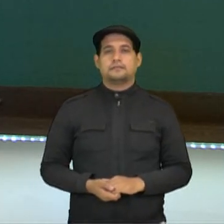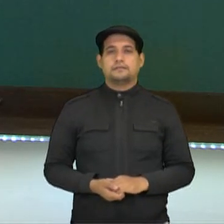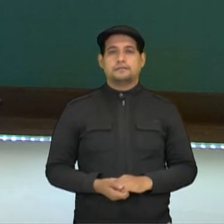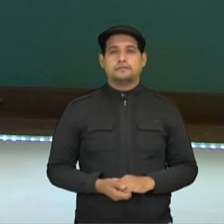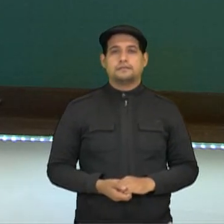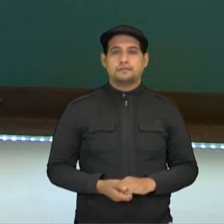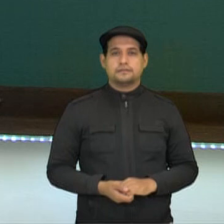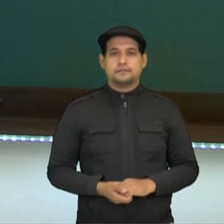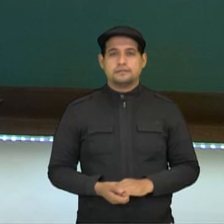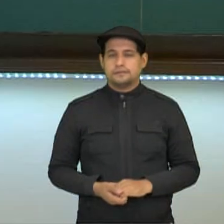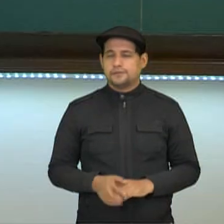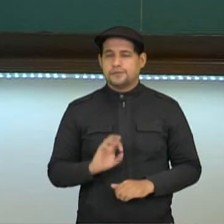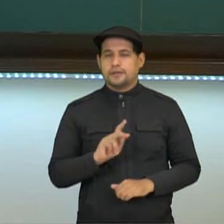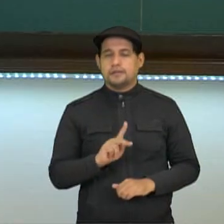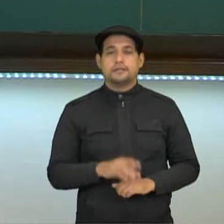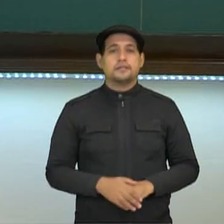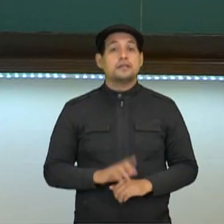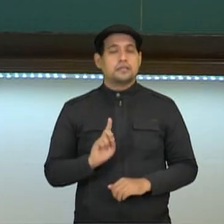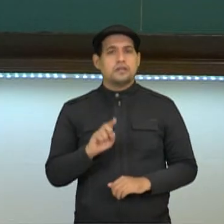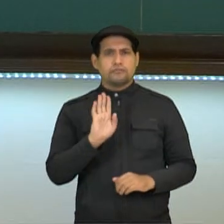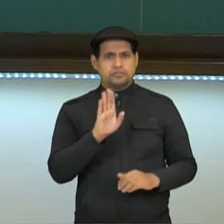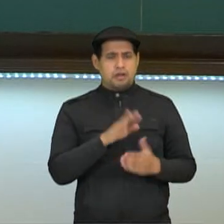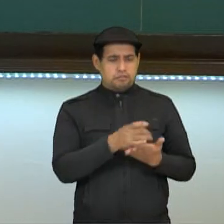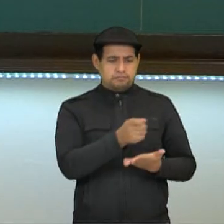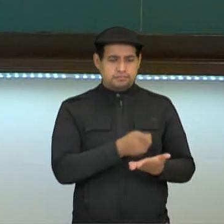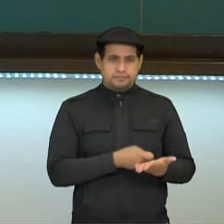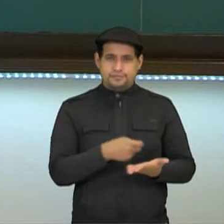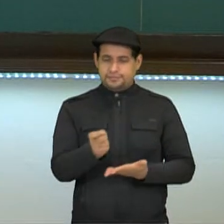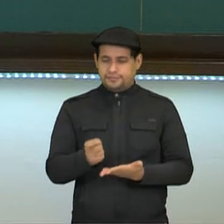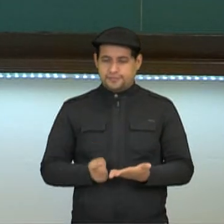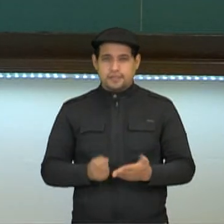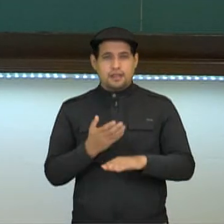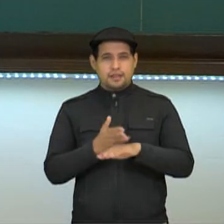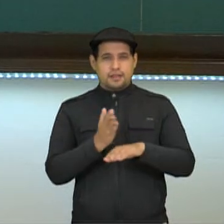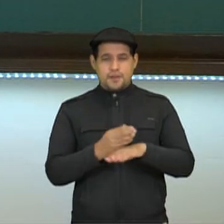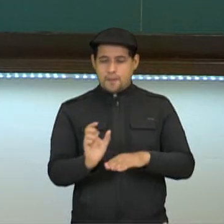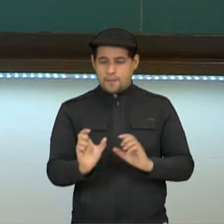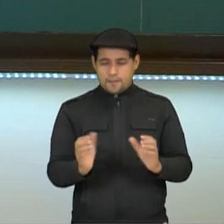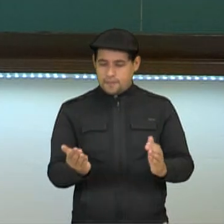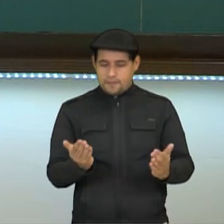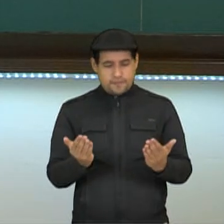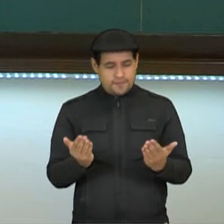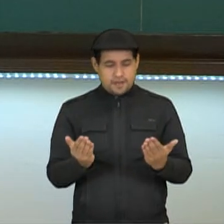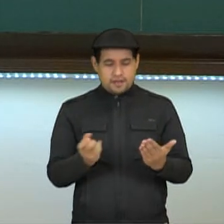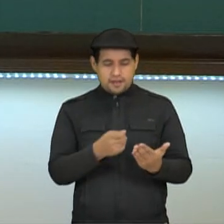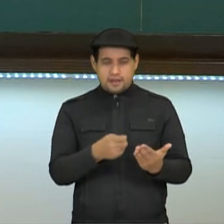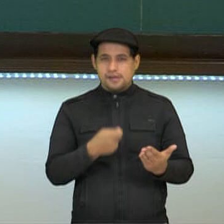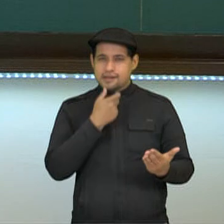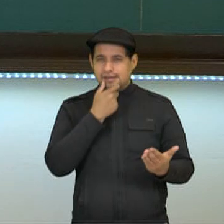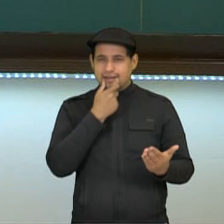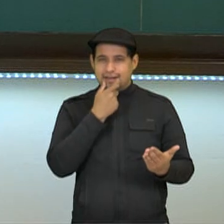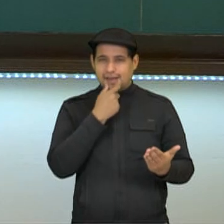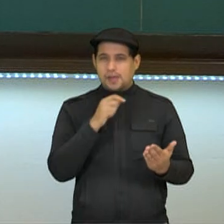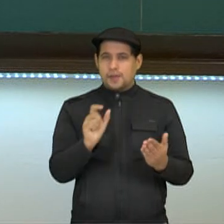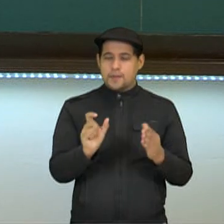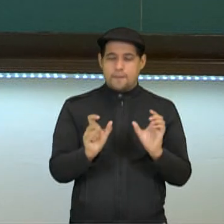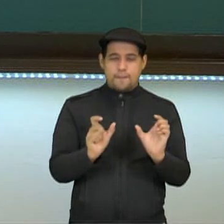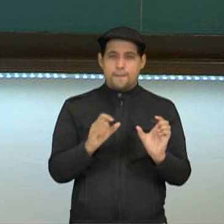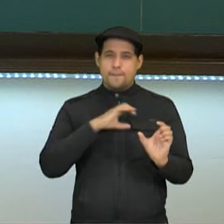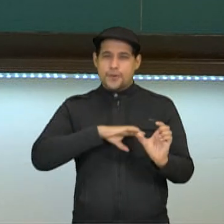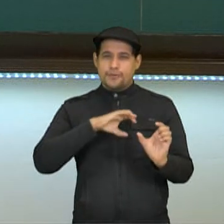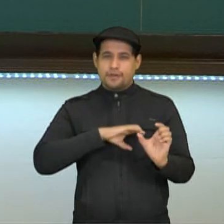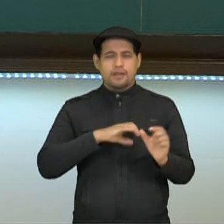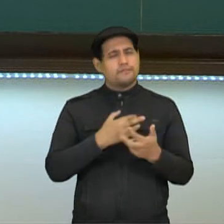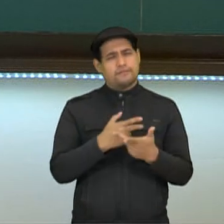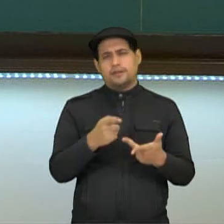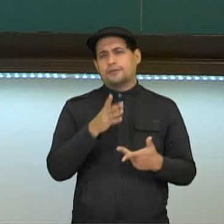apartment, ok? Então, a gente já deu uma treinadinha aí com essas palavrinhas, a maioria delas